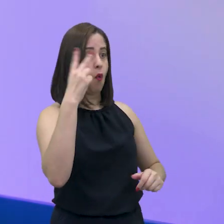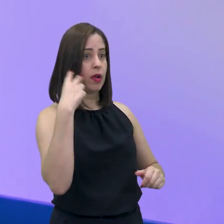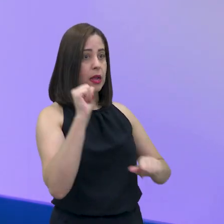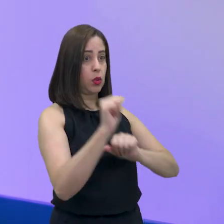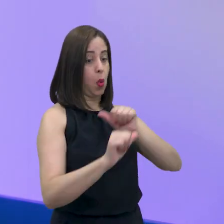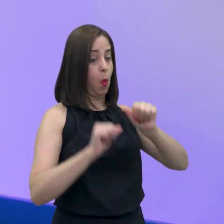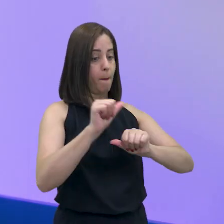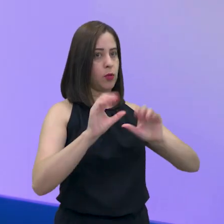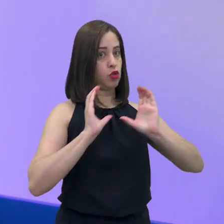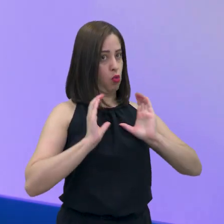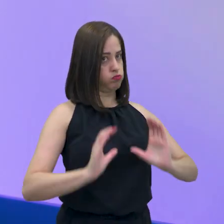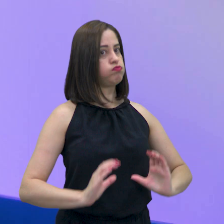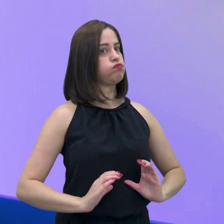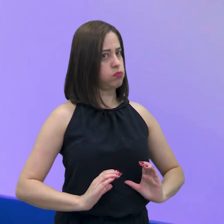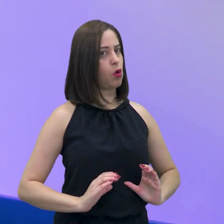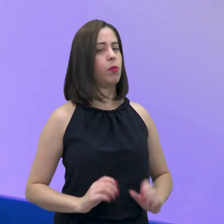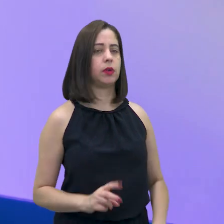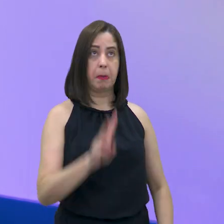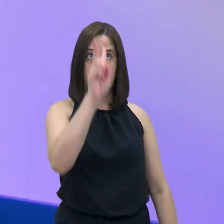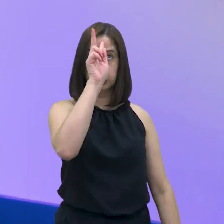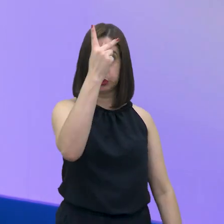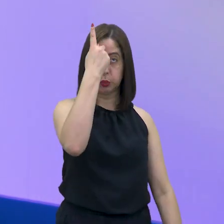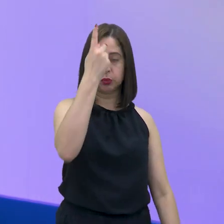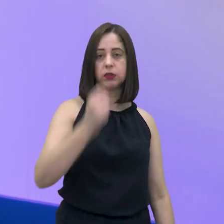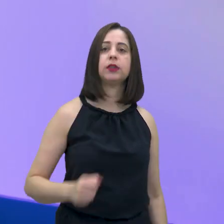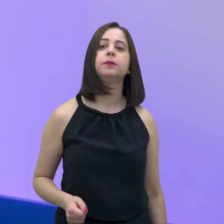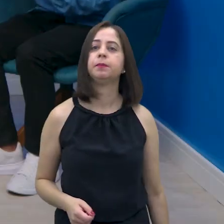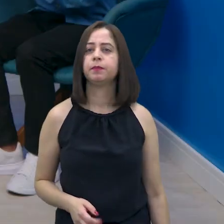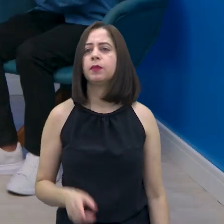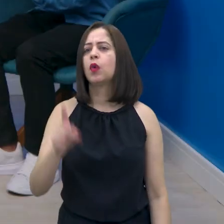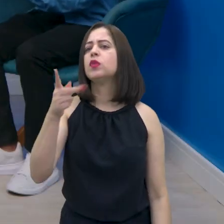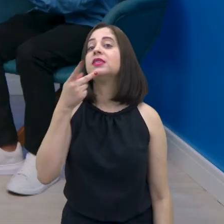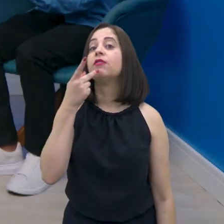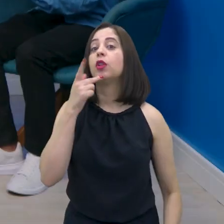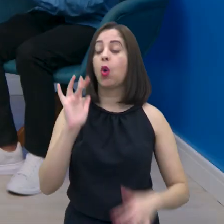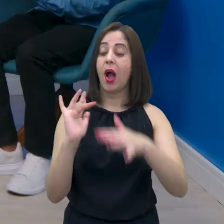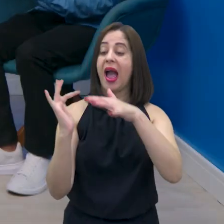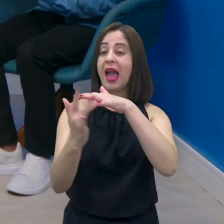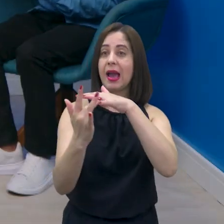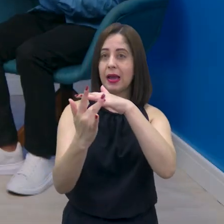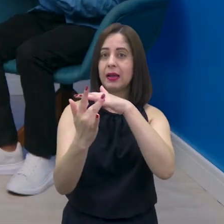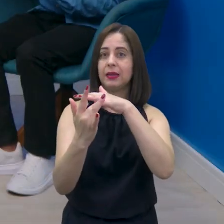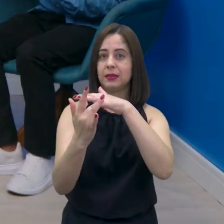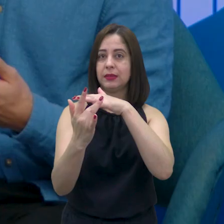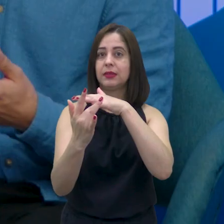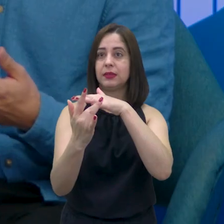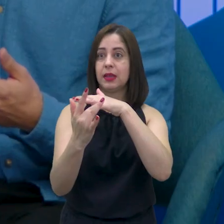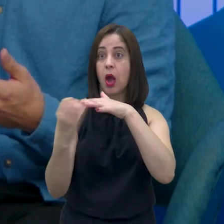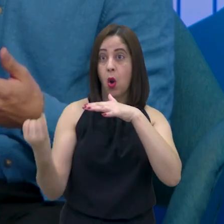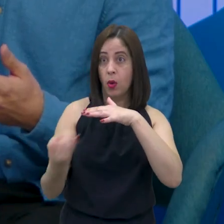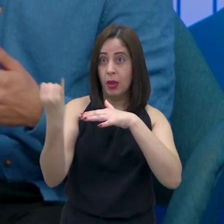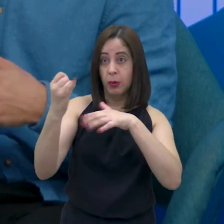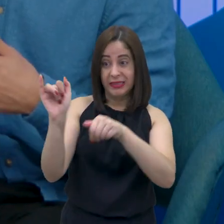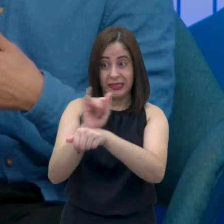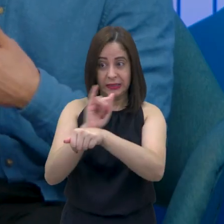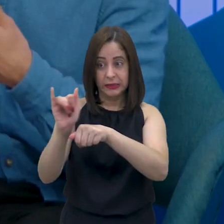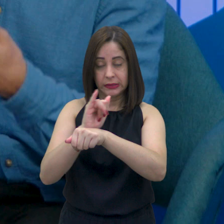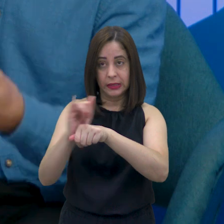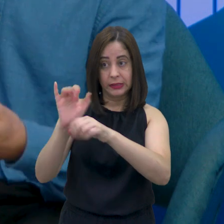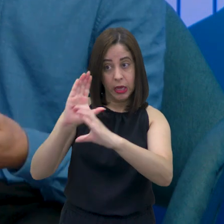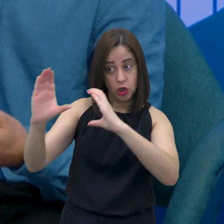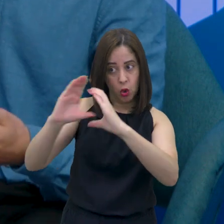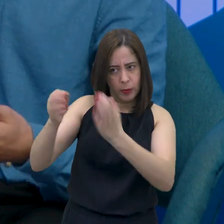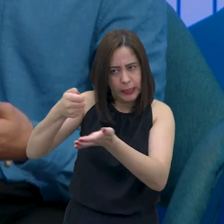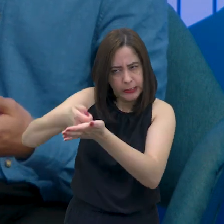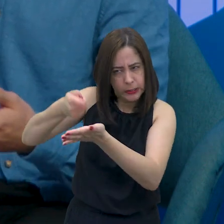bem aceita pelo público e eles simplesmente voltaram atrás. Limão, você falou que as redes sociais acabam se tornando uma importante